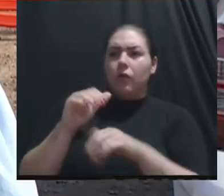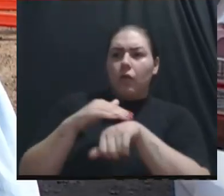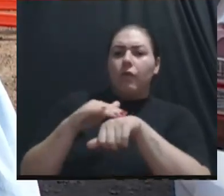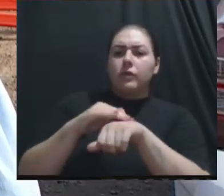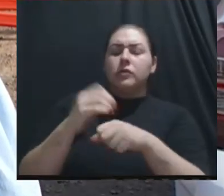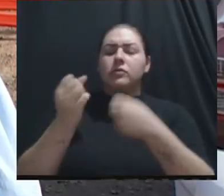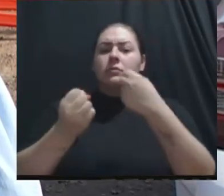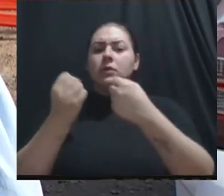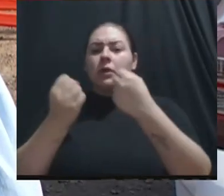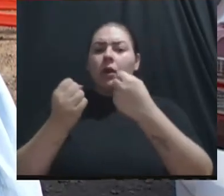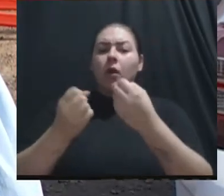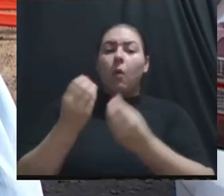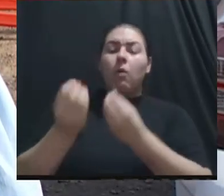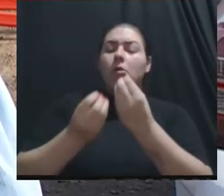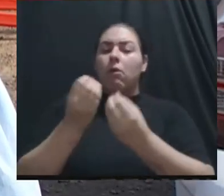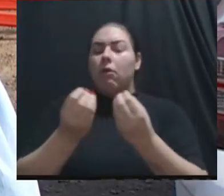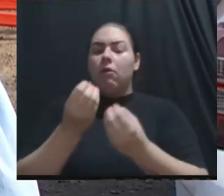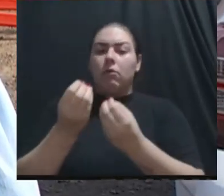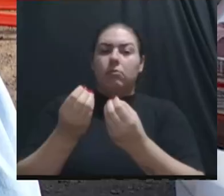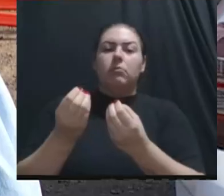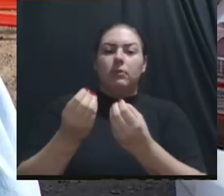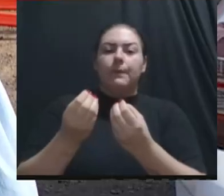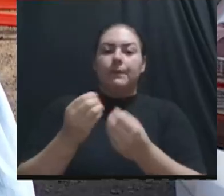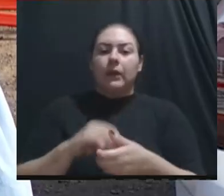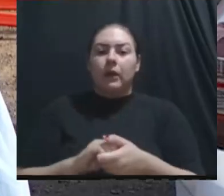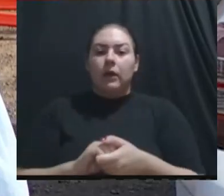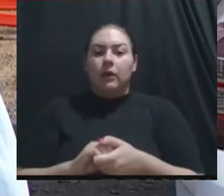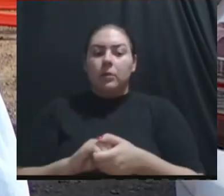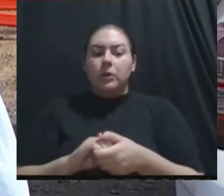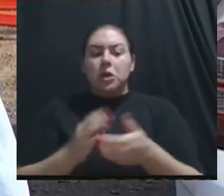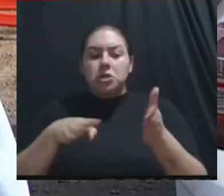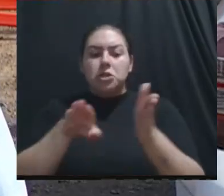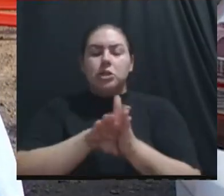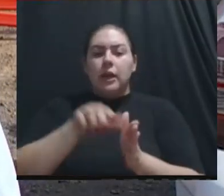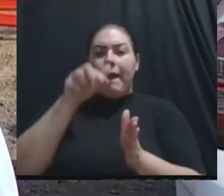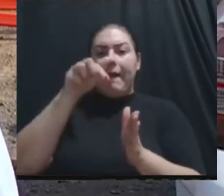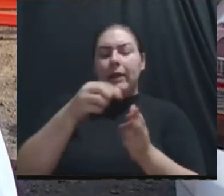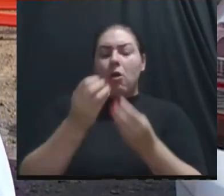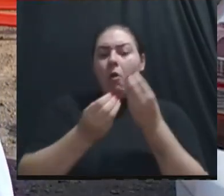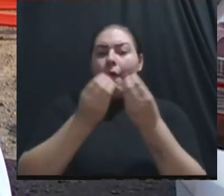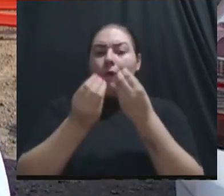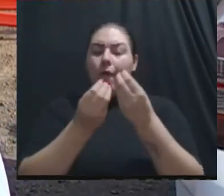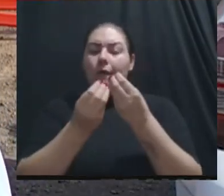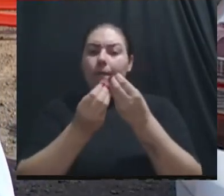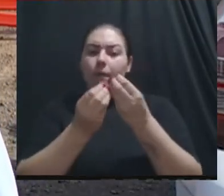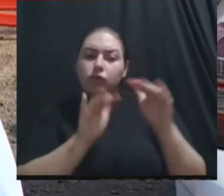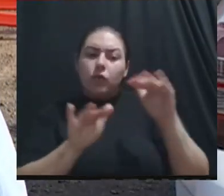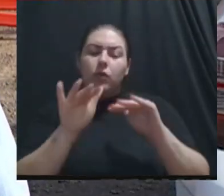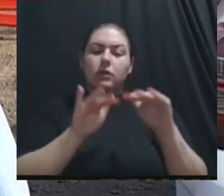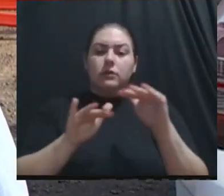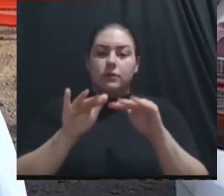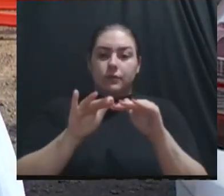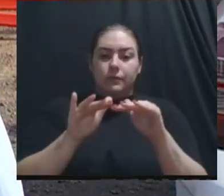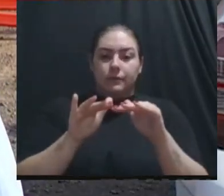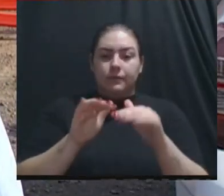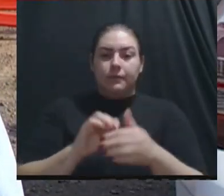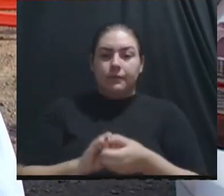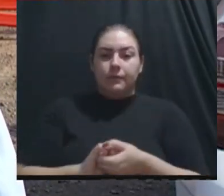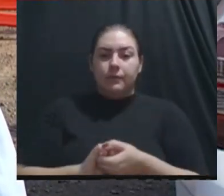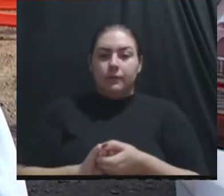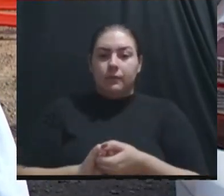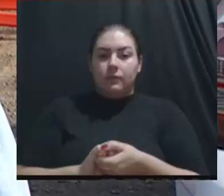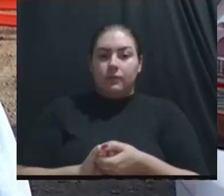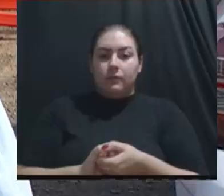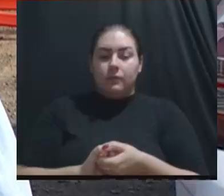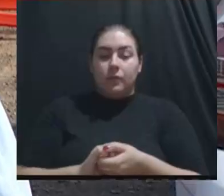são trazidos aqui para cá, como que é feita essa dinâmica? Os veículos que são trazidos